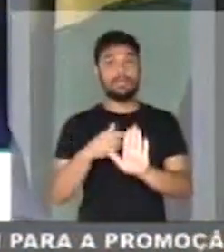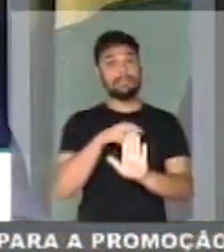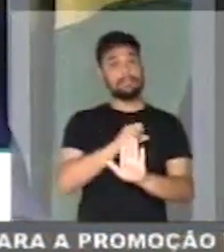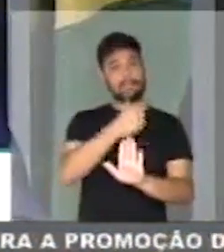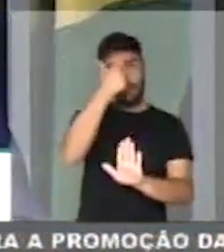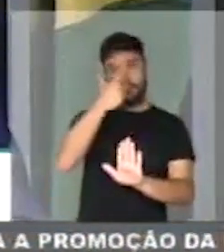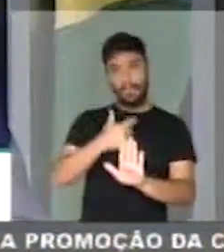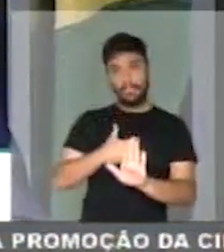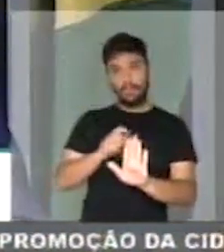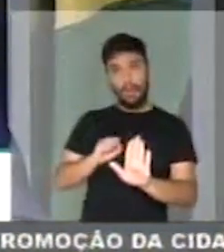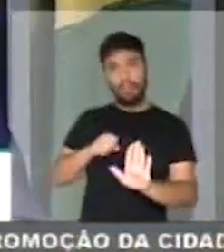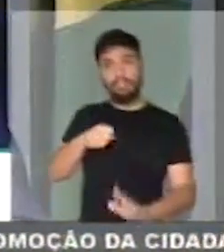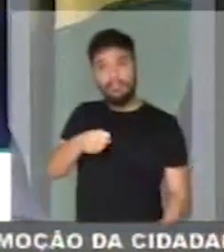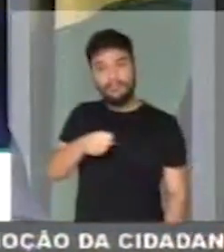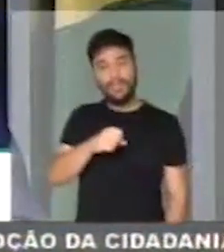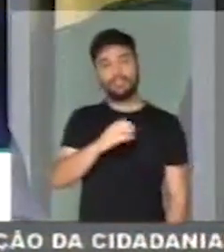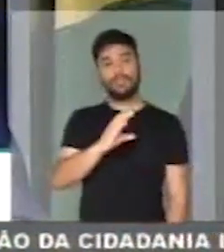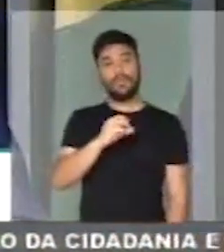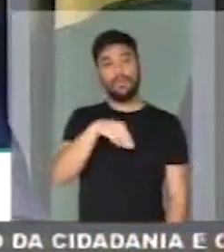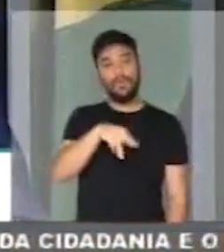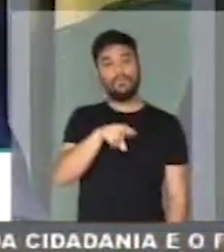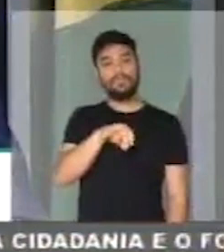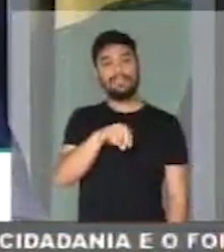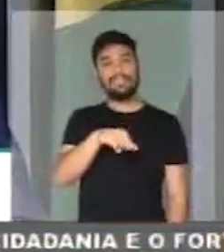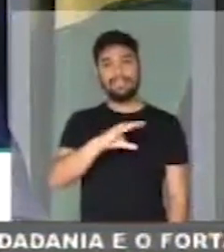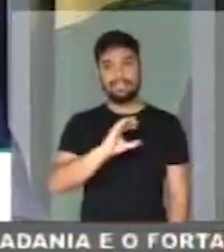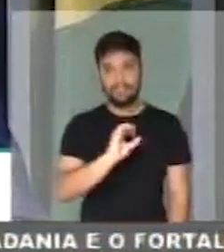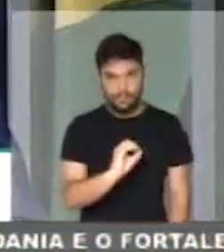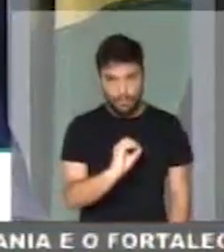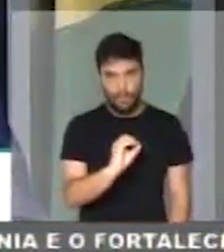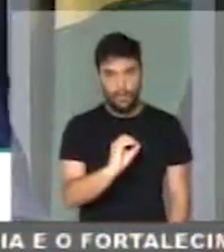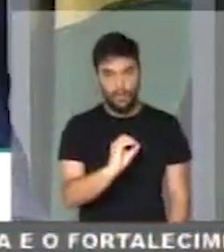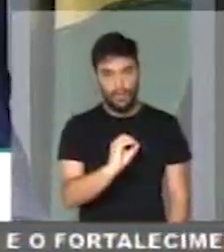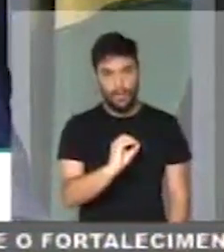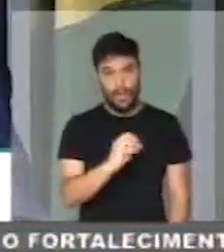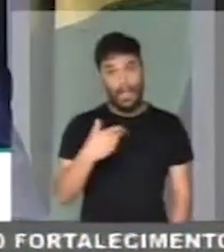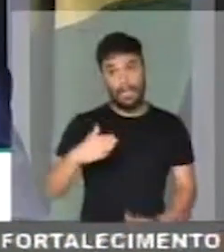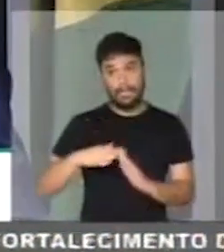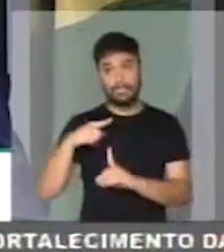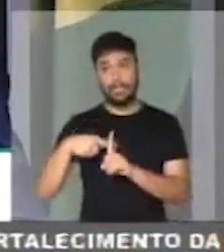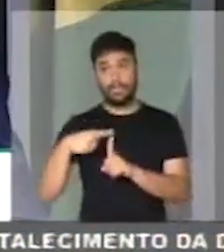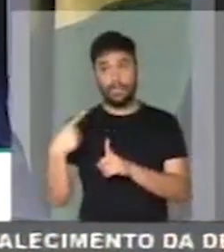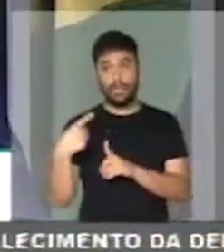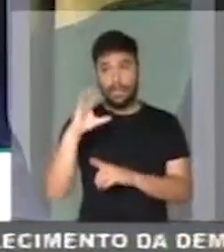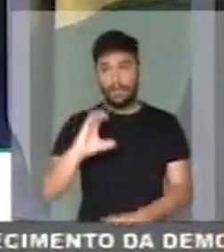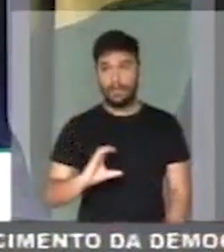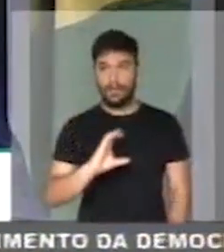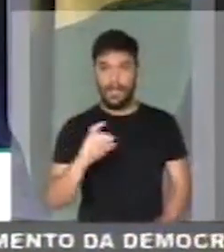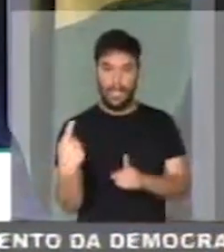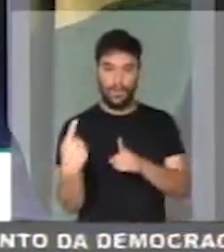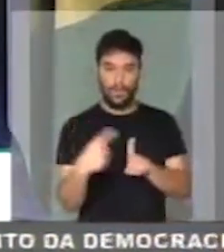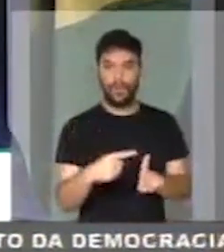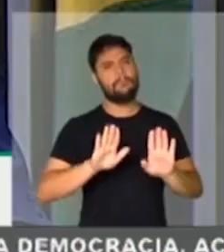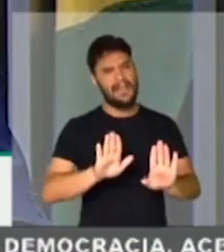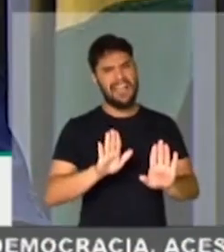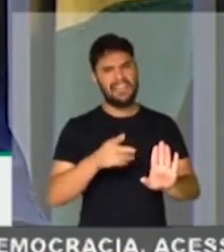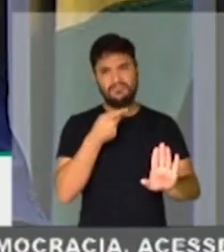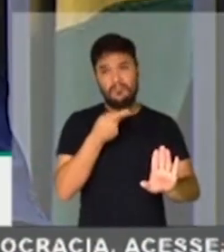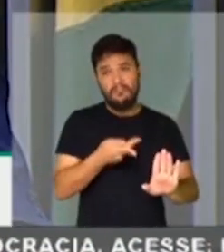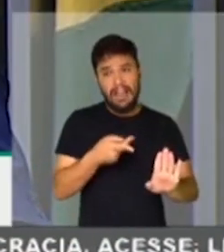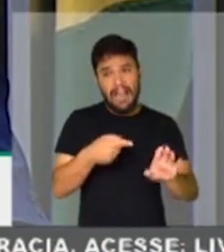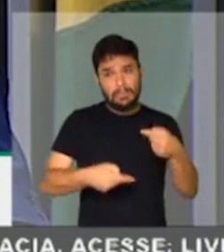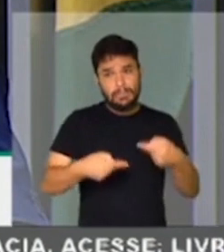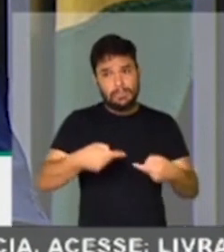cristão que defenda o comunismo por ser materialista. Mas não foi isso para que eu vim aqui hoje.